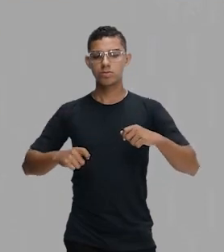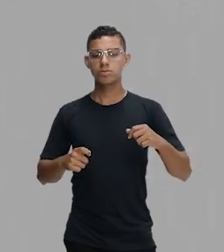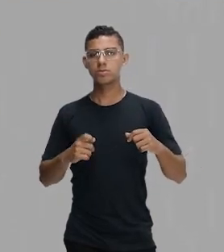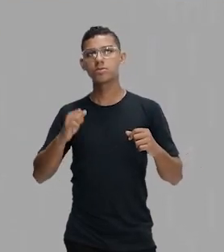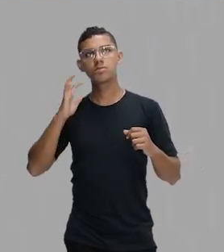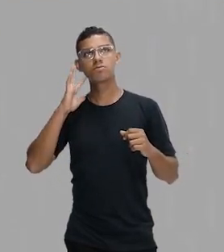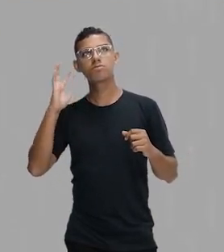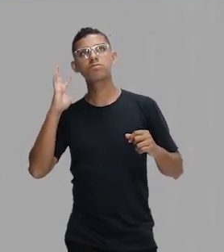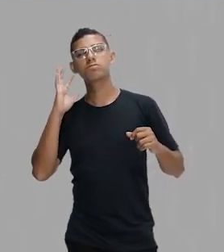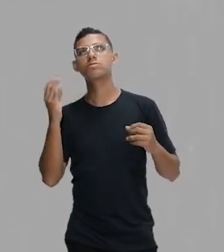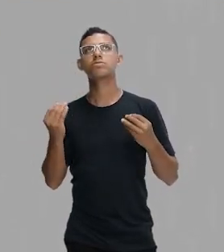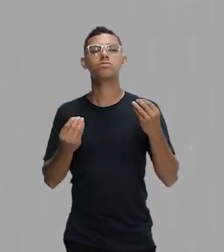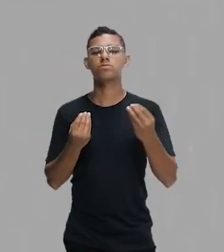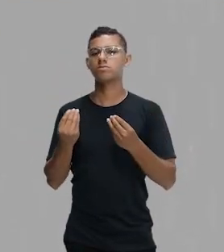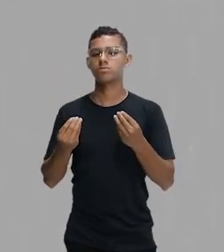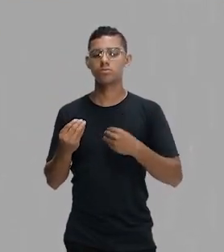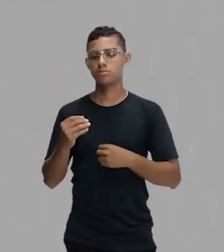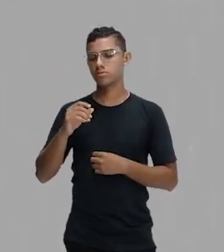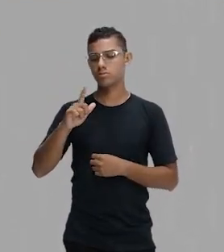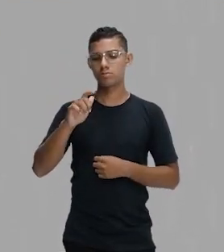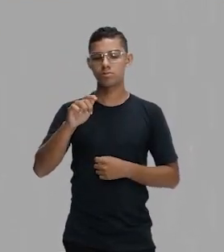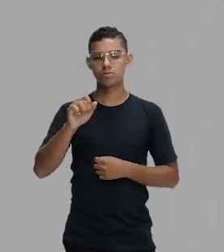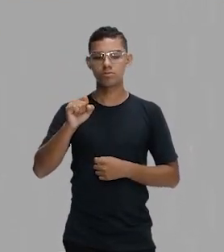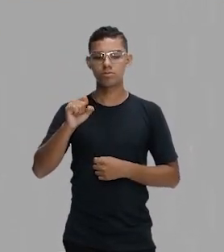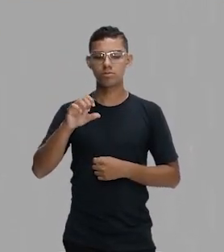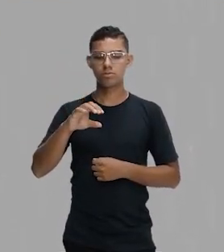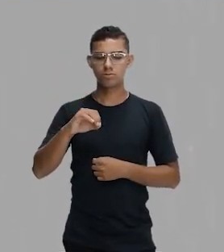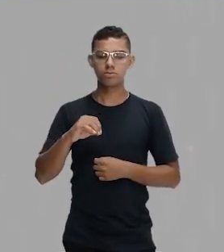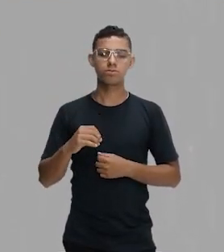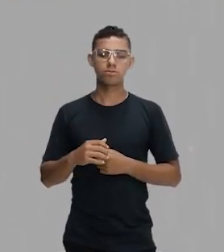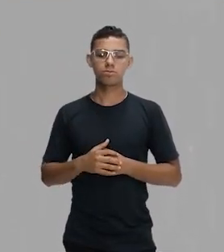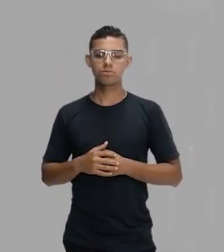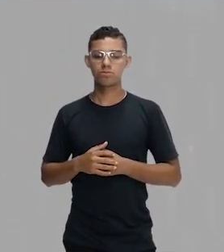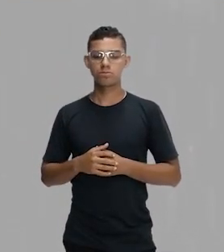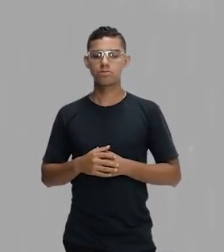nós visualizamos ali como se fosse aquele laço, movimento retrógrado. Tá, ok?